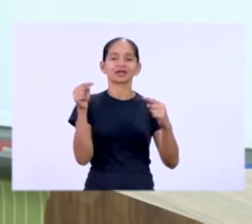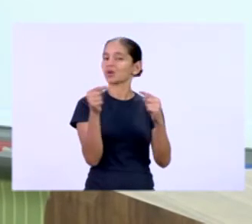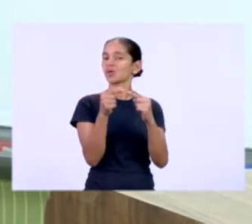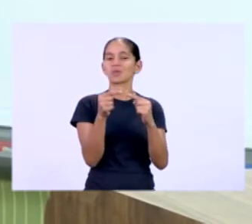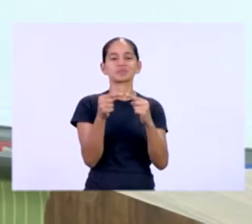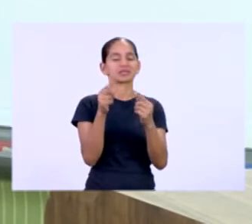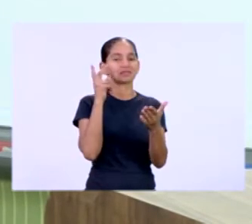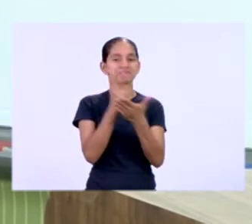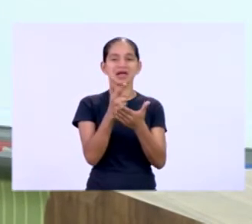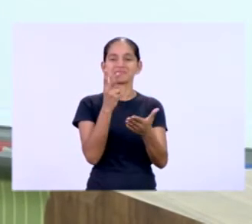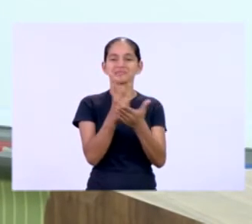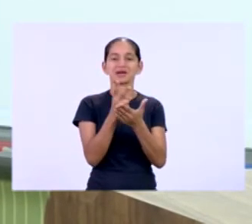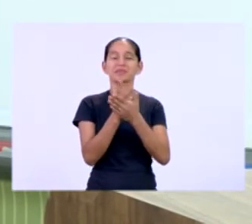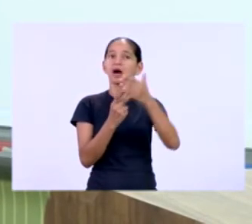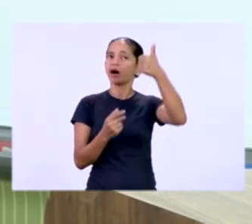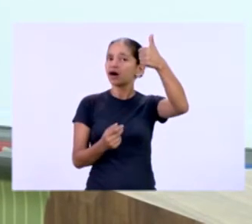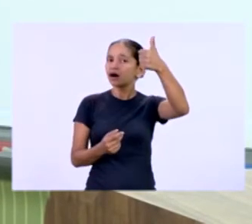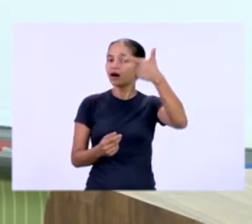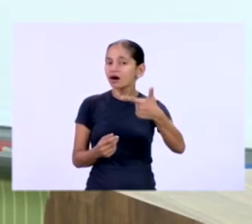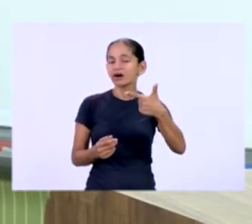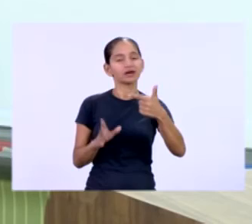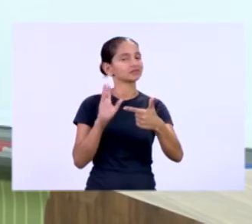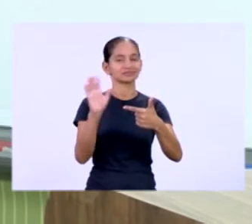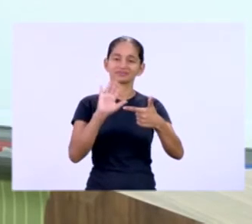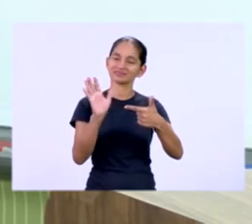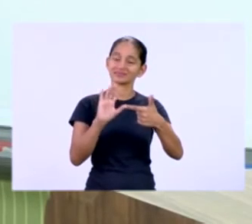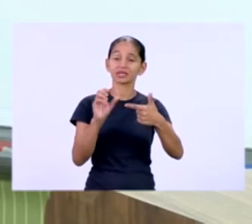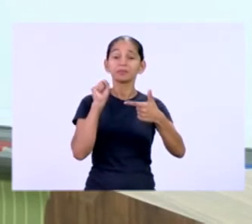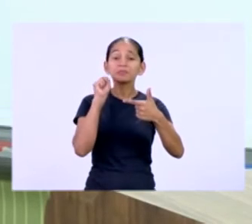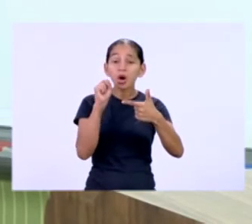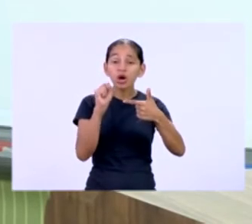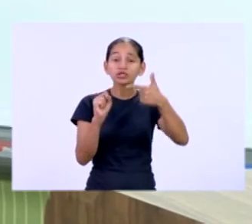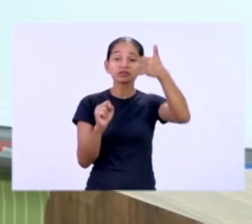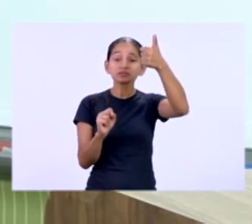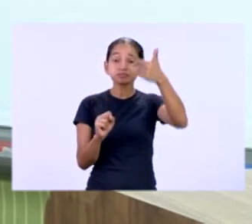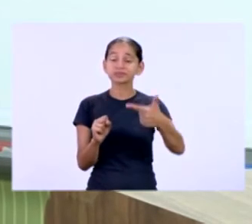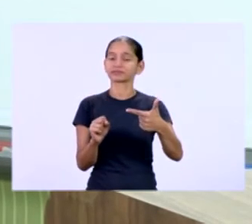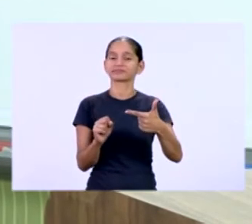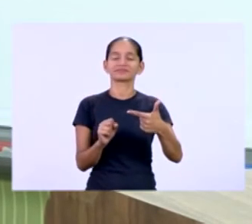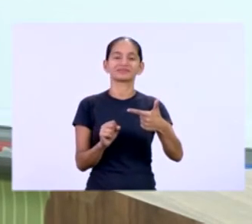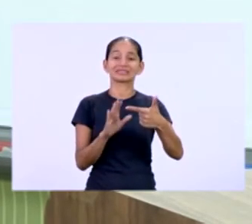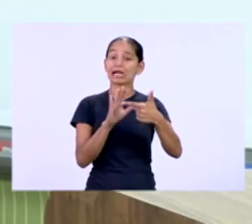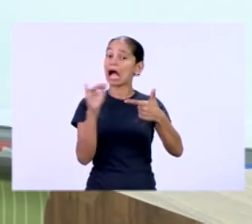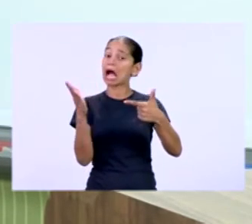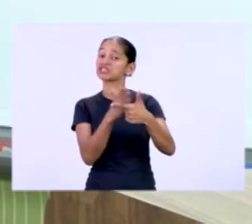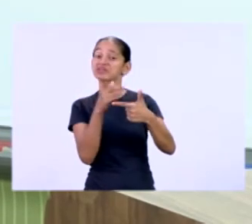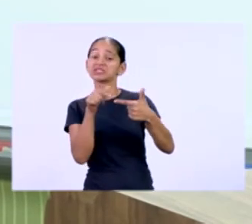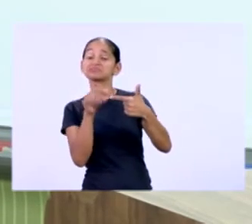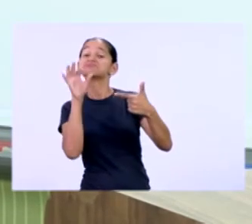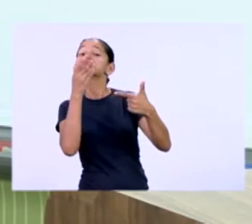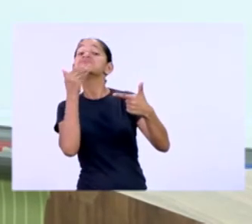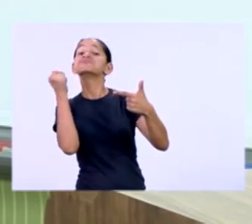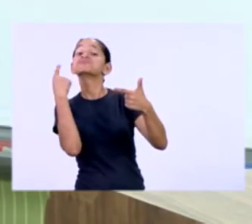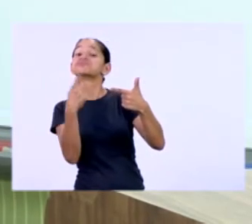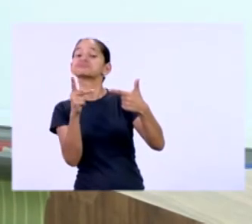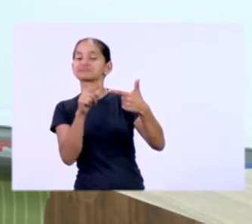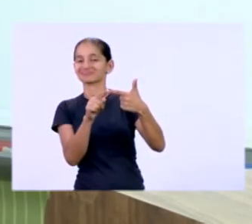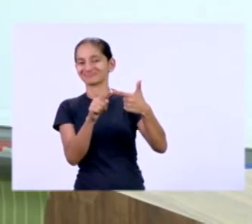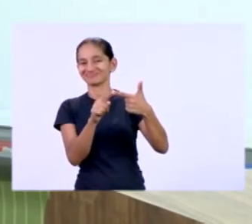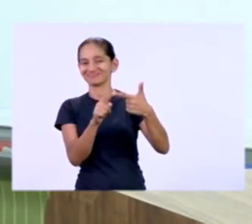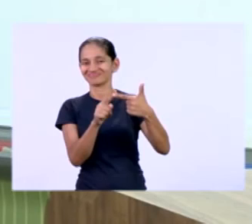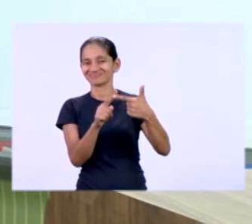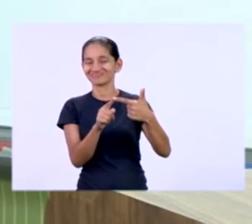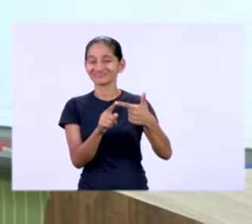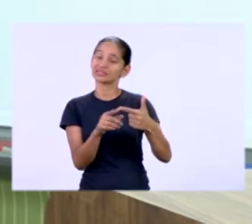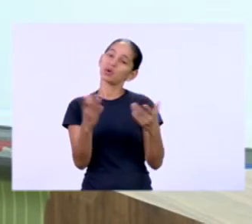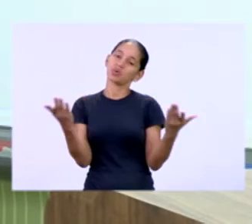forma de tributação. Professor, mas deu muita diferença. Mas que o faturamento era muito diferente. As opções eram muito diferentes. A folha de pagamento tinha uma situação